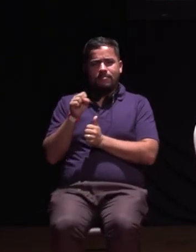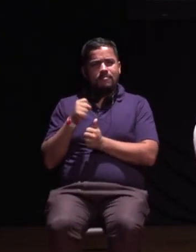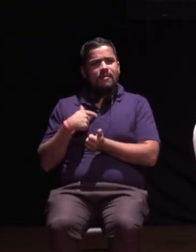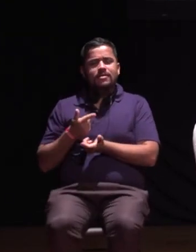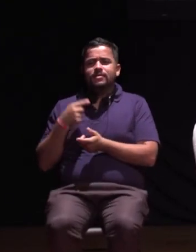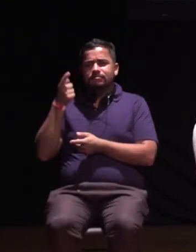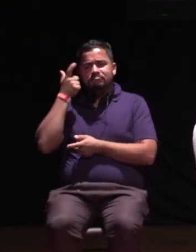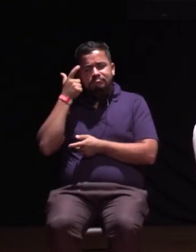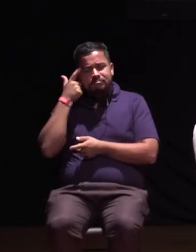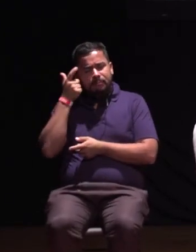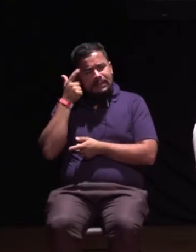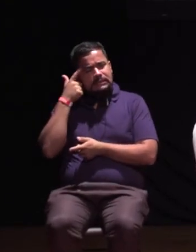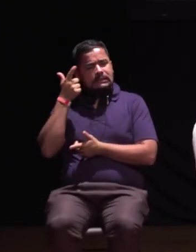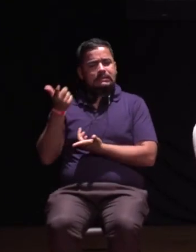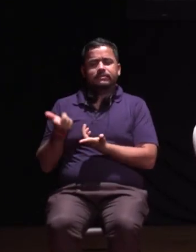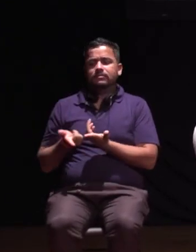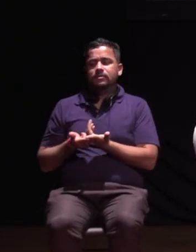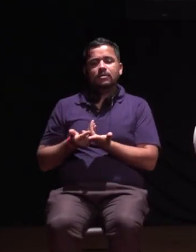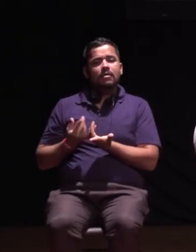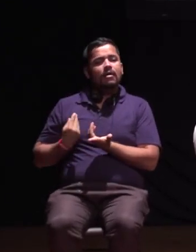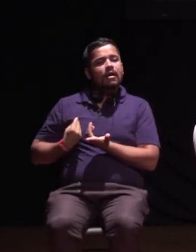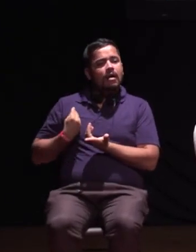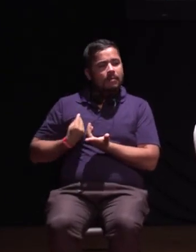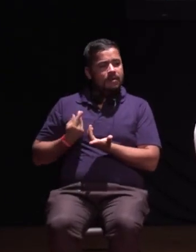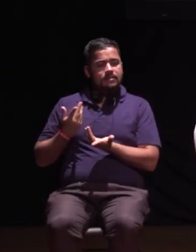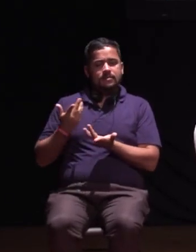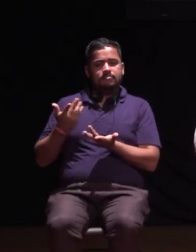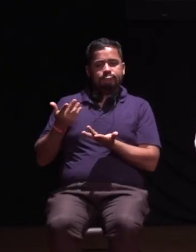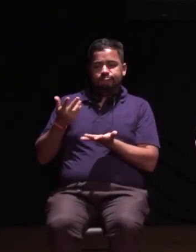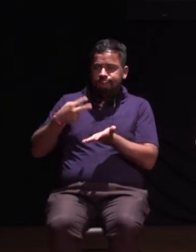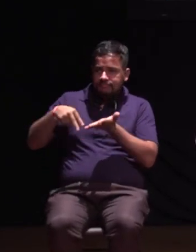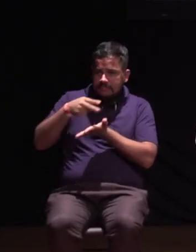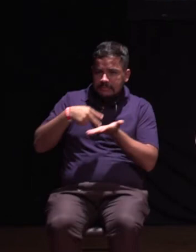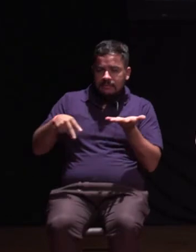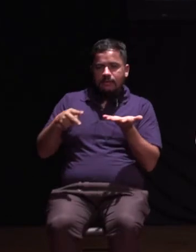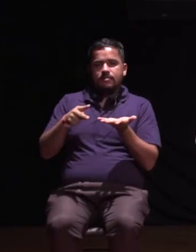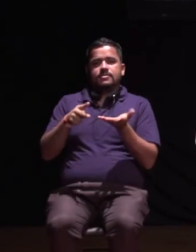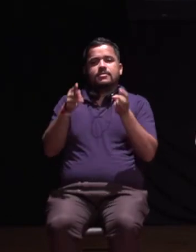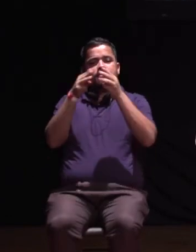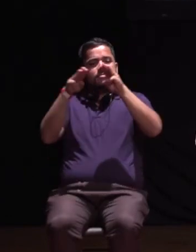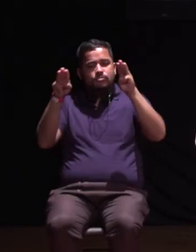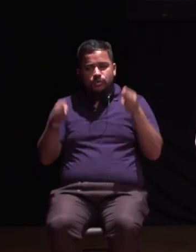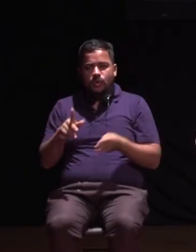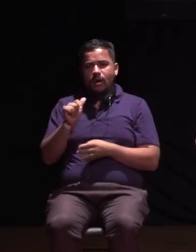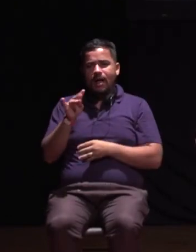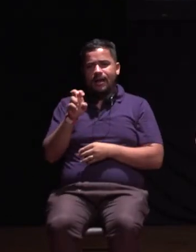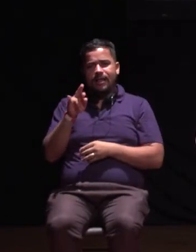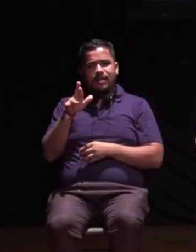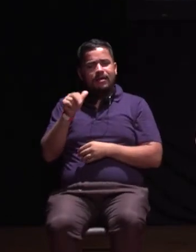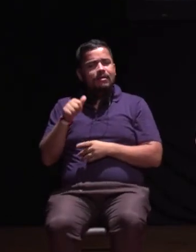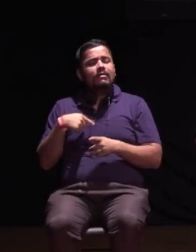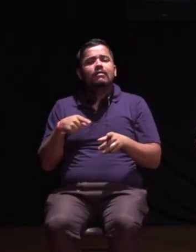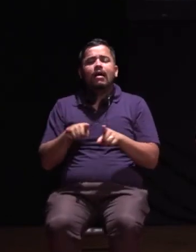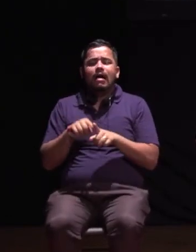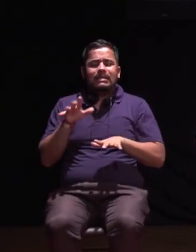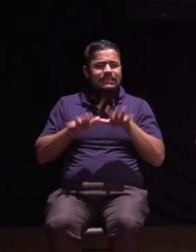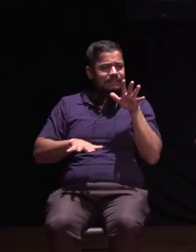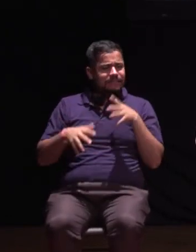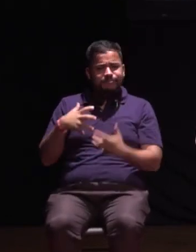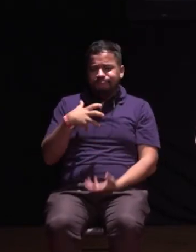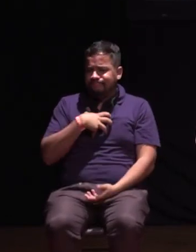venho pensando muito sobre a presença da dança em galerias e em museus, e às vezes